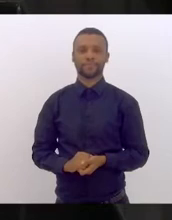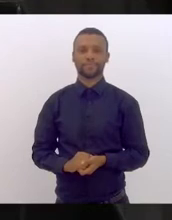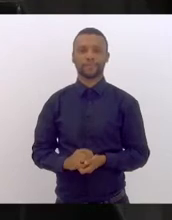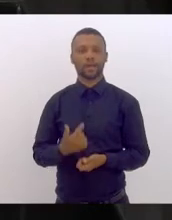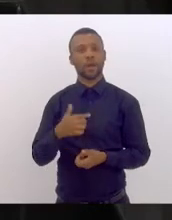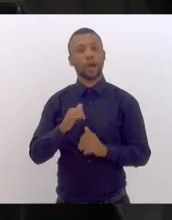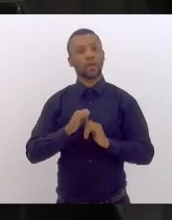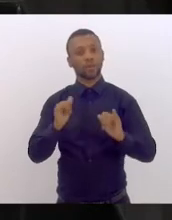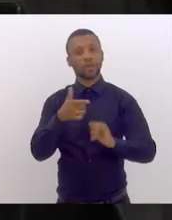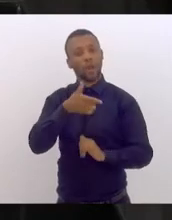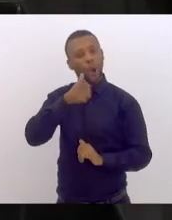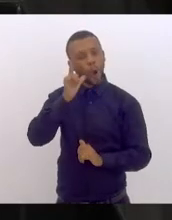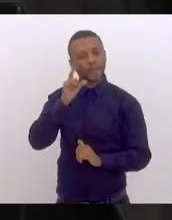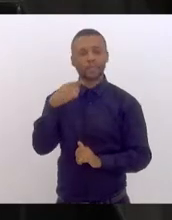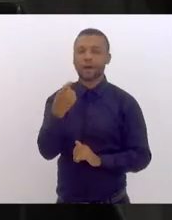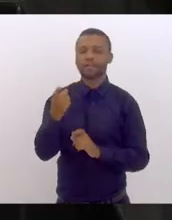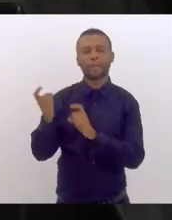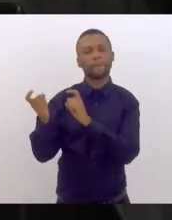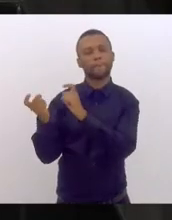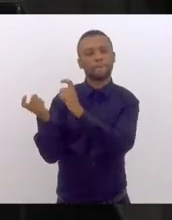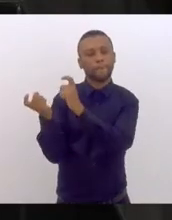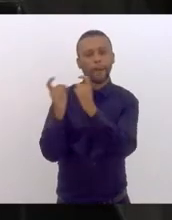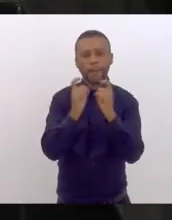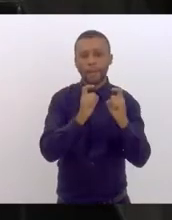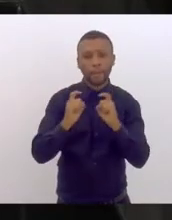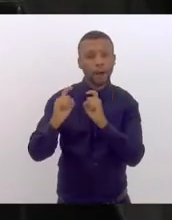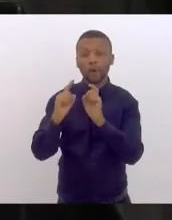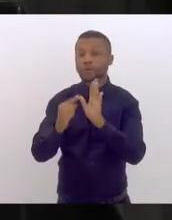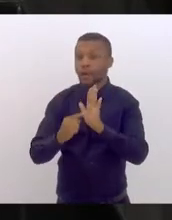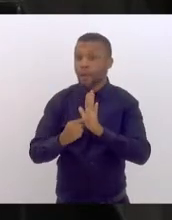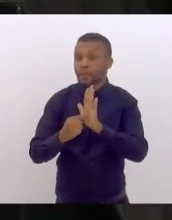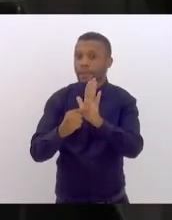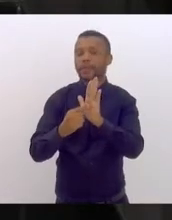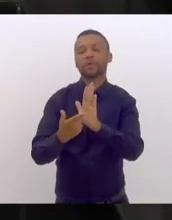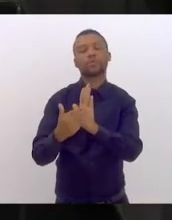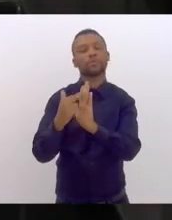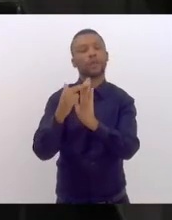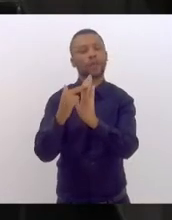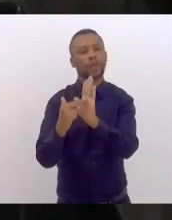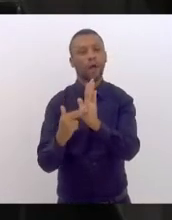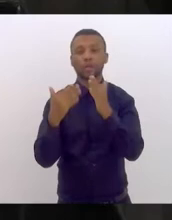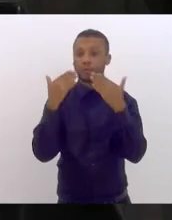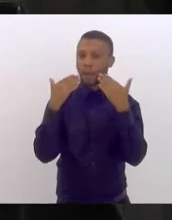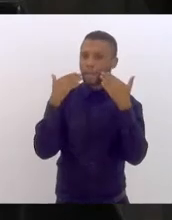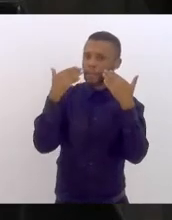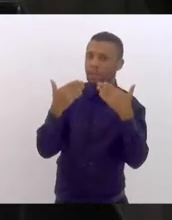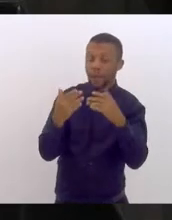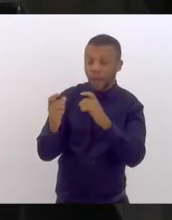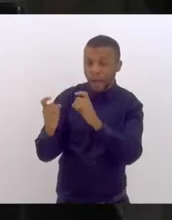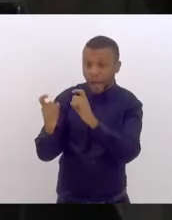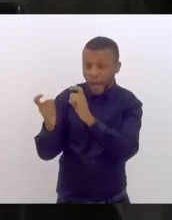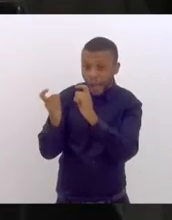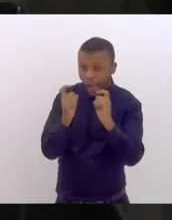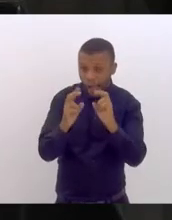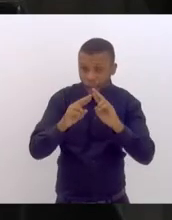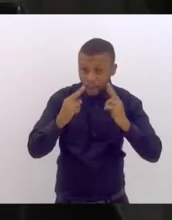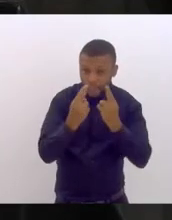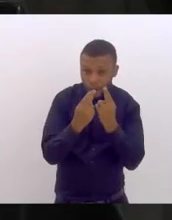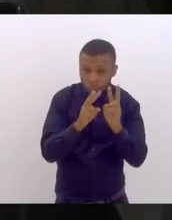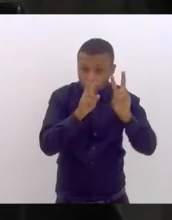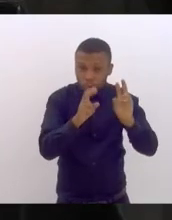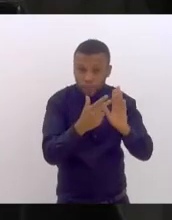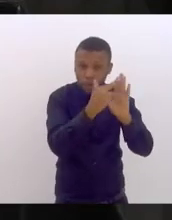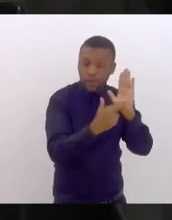anuncio que ontem nós fizemos a reunião de apresentação do relatório não foi a reunião ainda deliberativa sob o